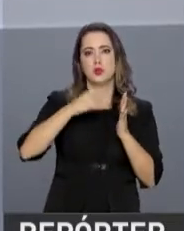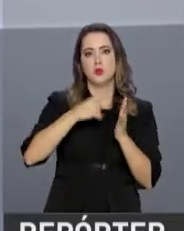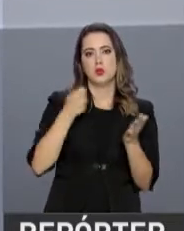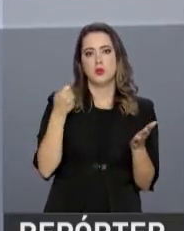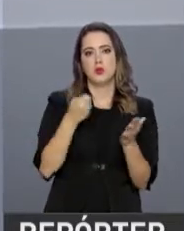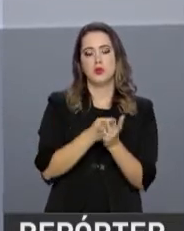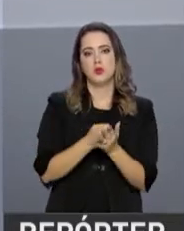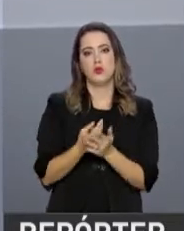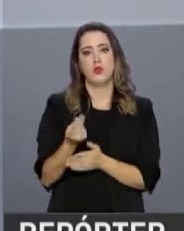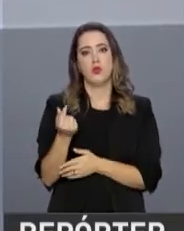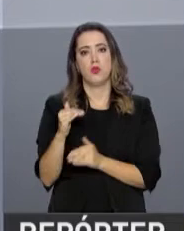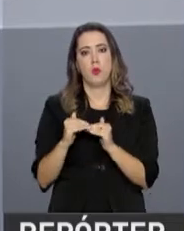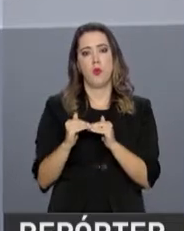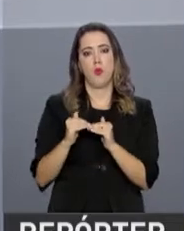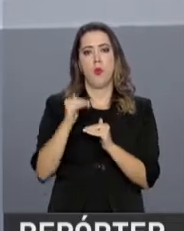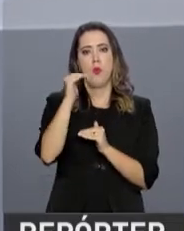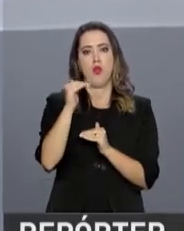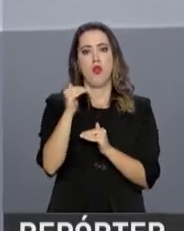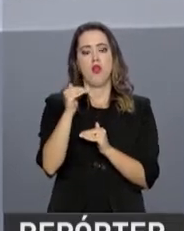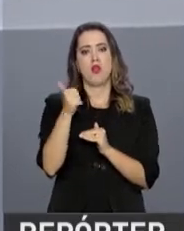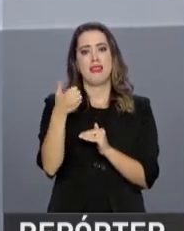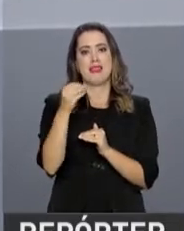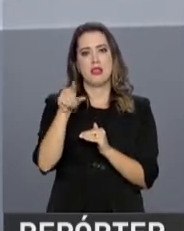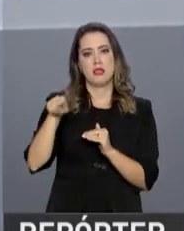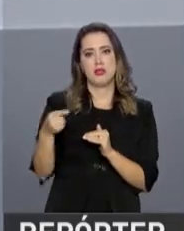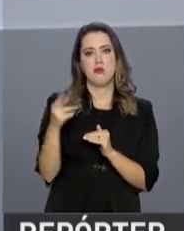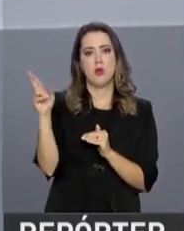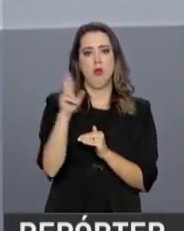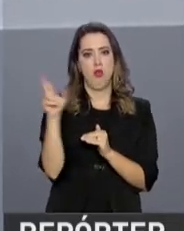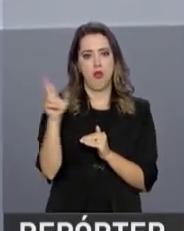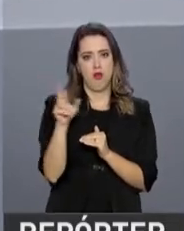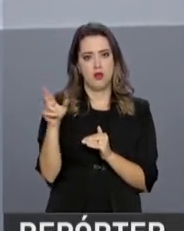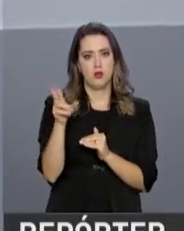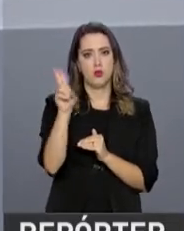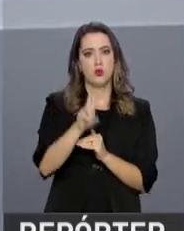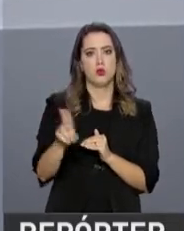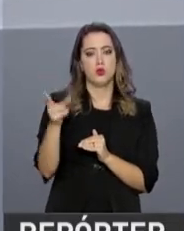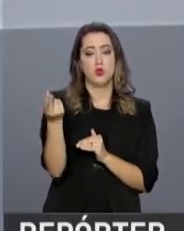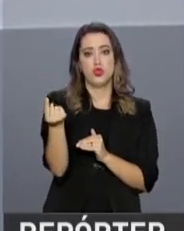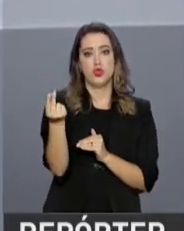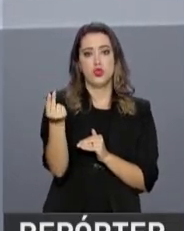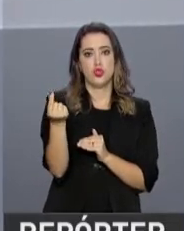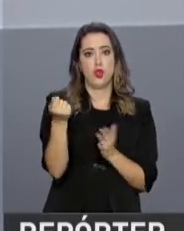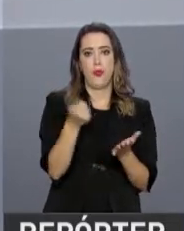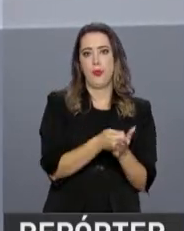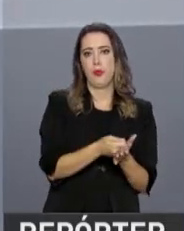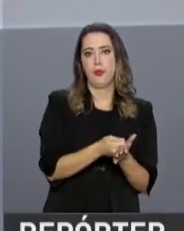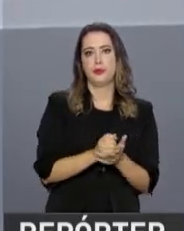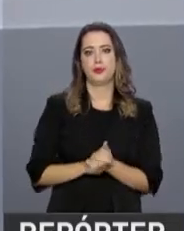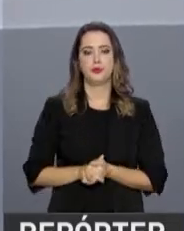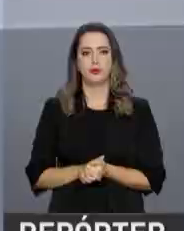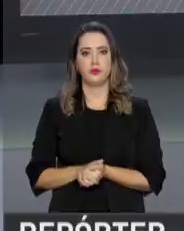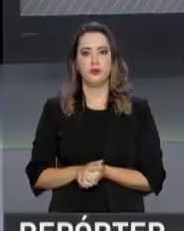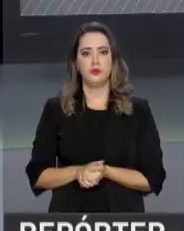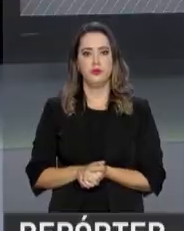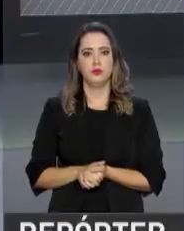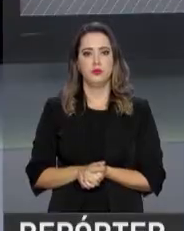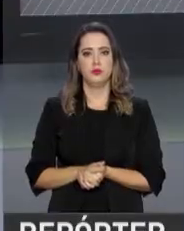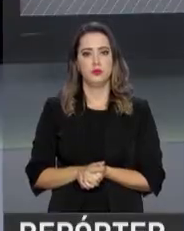de pagamento com valor igual ou superior a 10 mil reais com a utilização de recursos em espécie